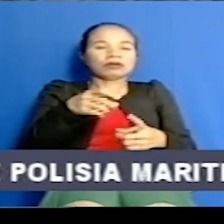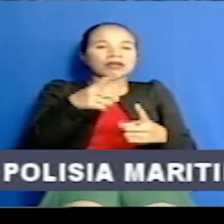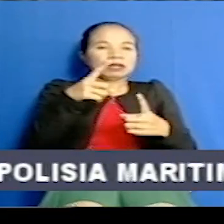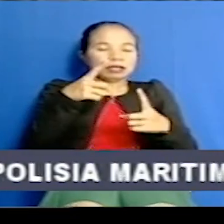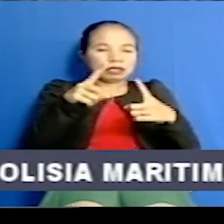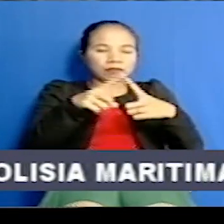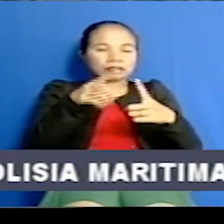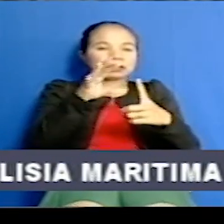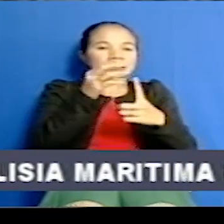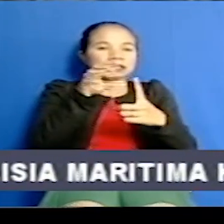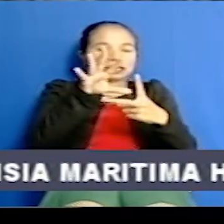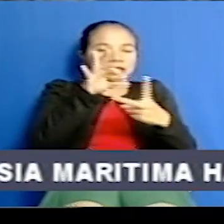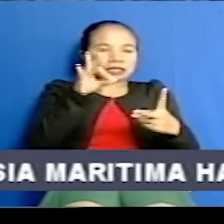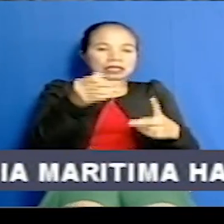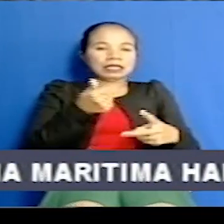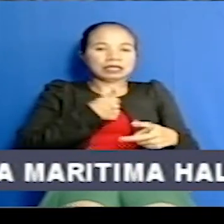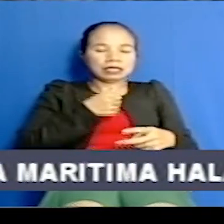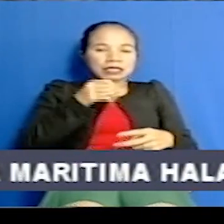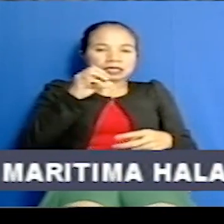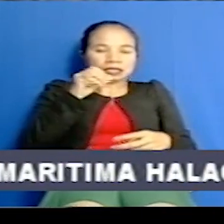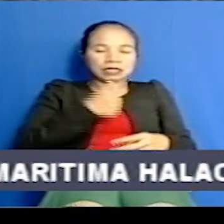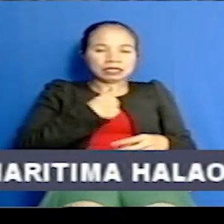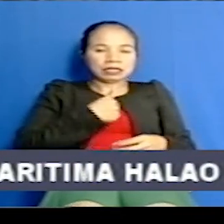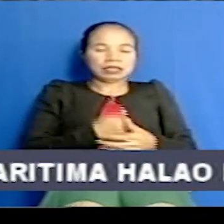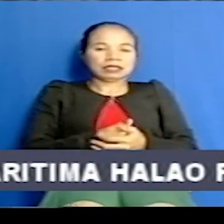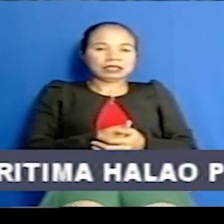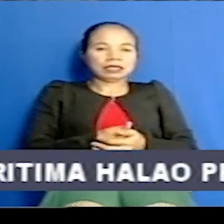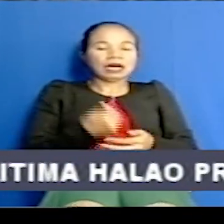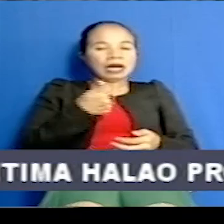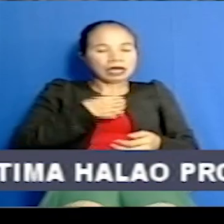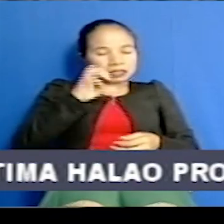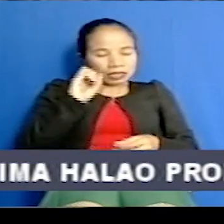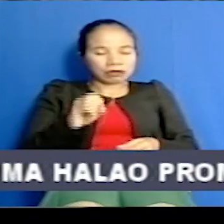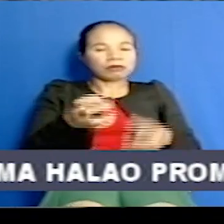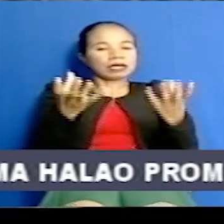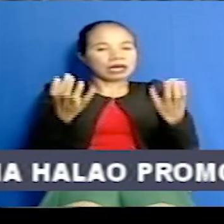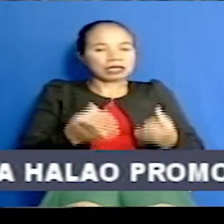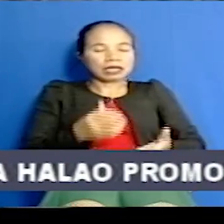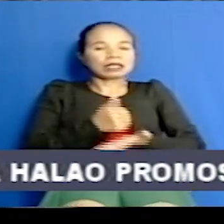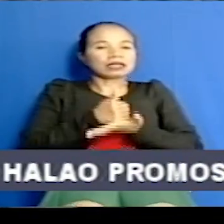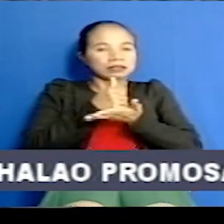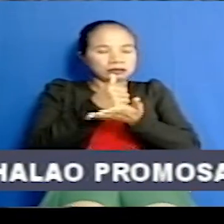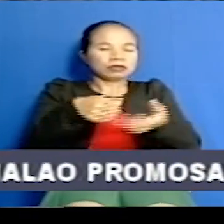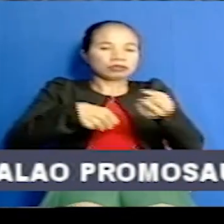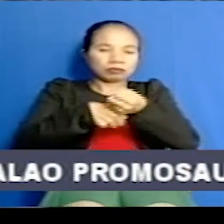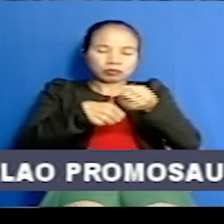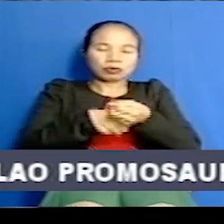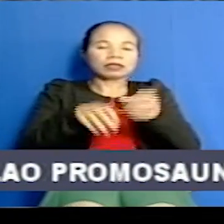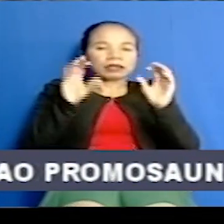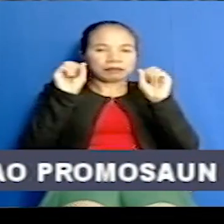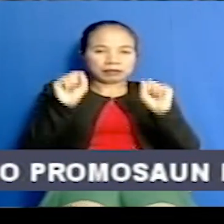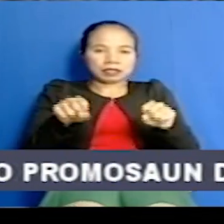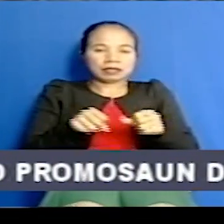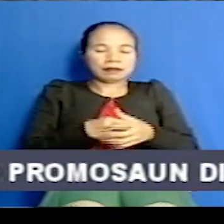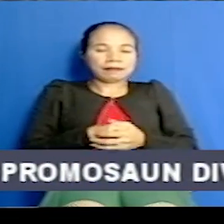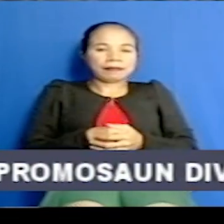declarando candidato Nepa. Ainaru Ansira, se a cara apoia, lá coi, apoiamos, problema Cirnia. Mas, Matibian Cira vê, ou agora